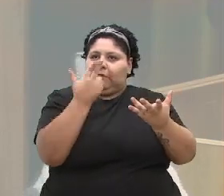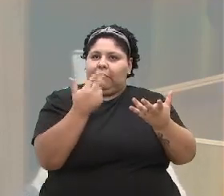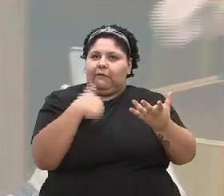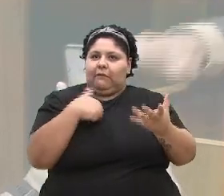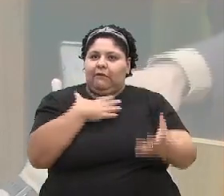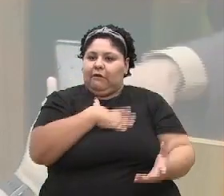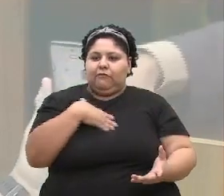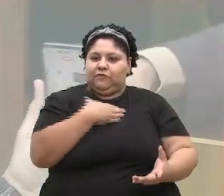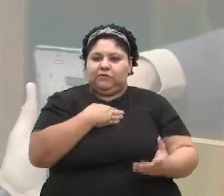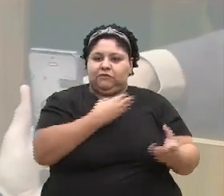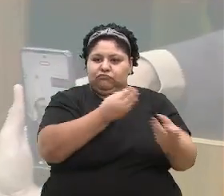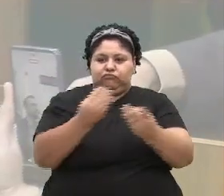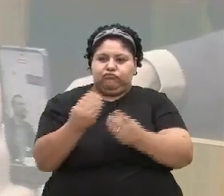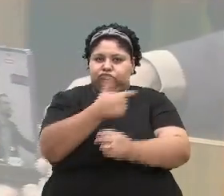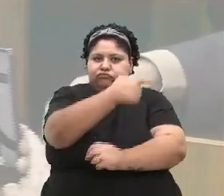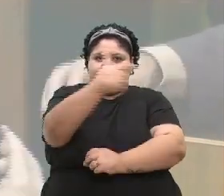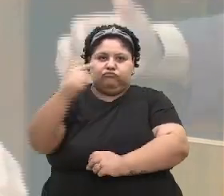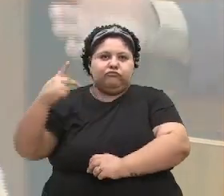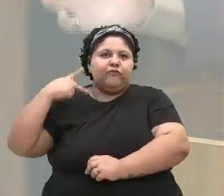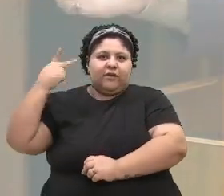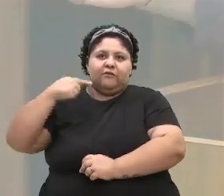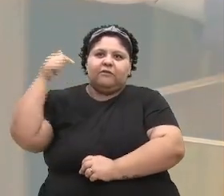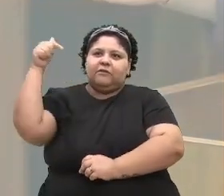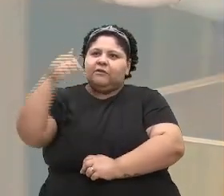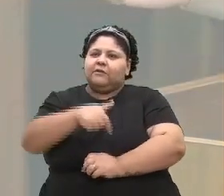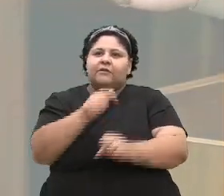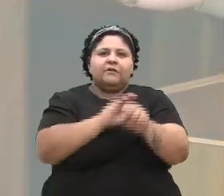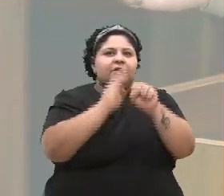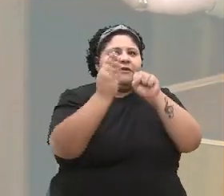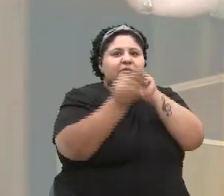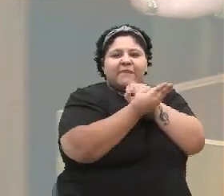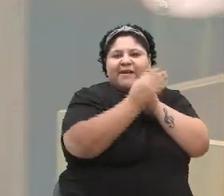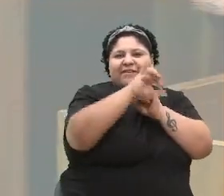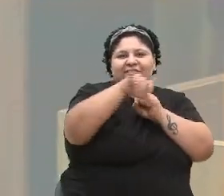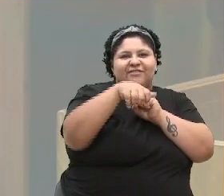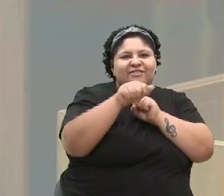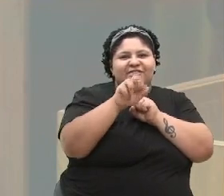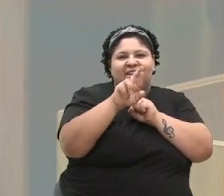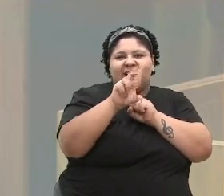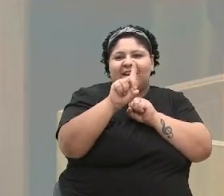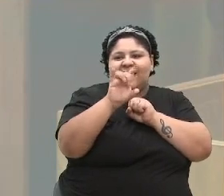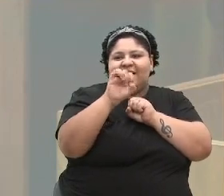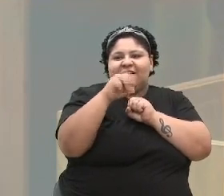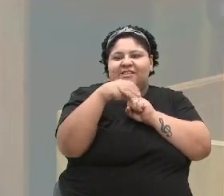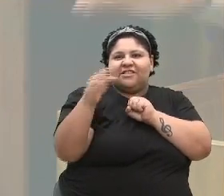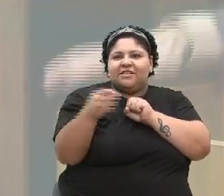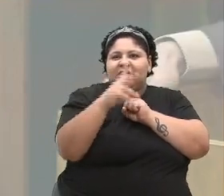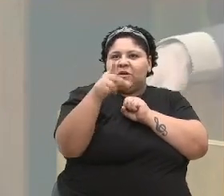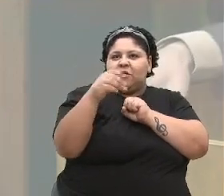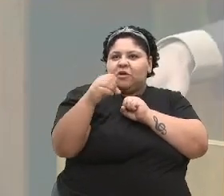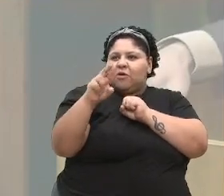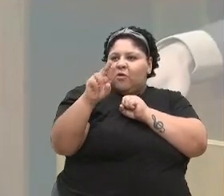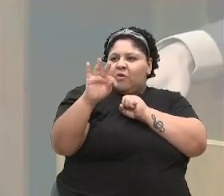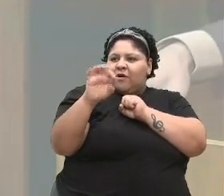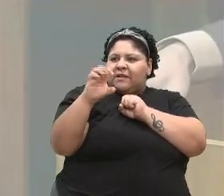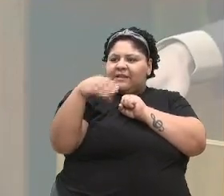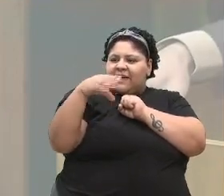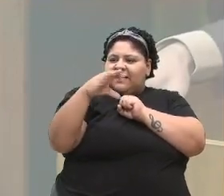diversos vereadores já citaram aqui nessa casa, é o bairro Jardim das Hortênsias. Vão lá, colegas